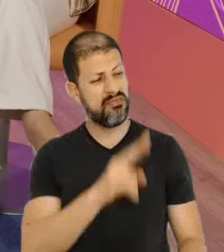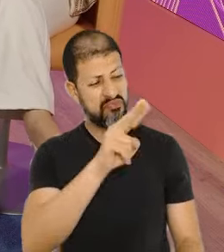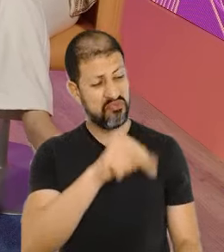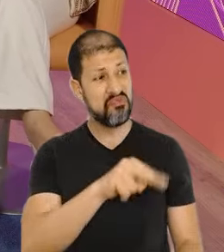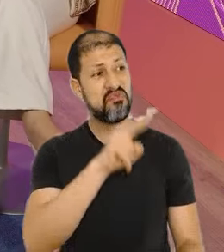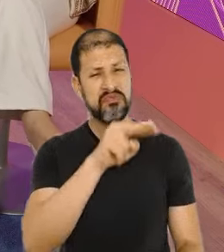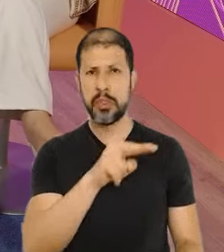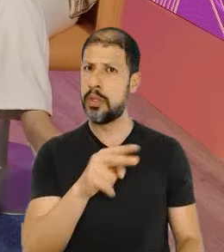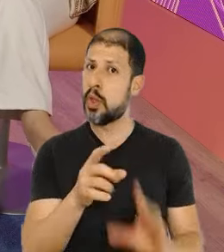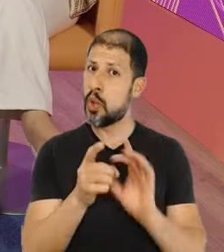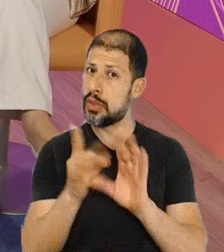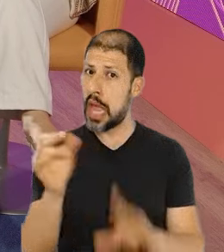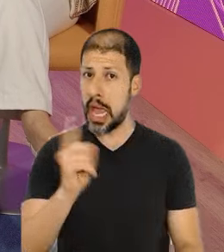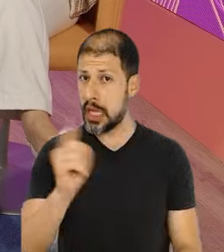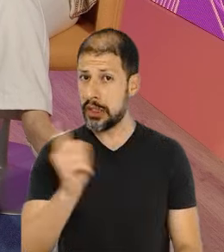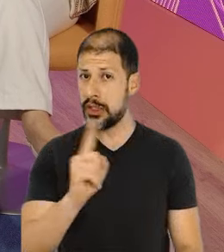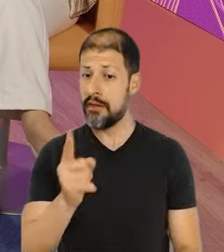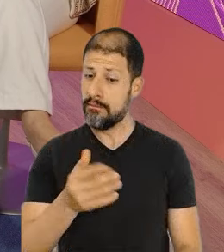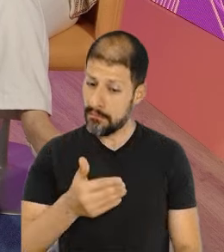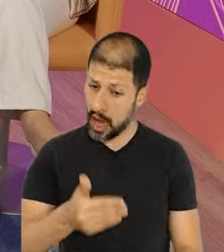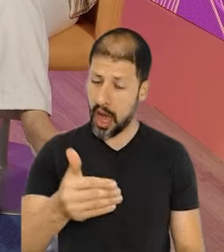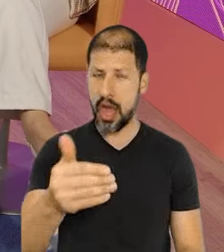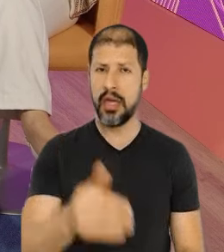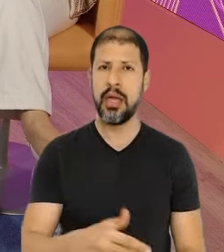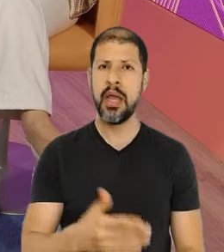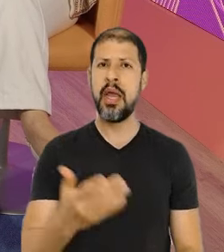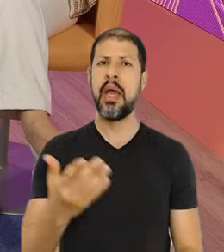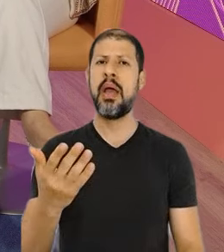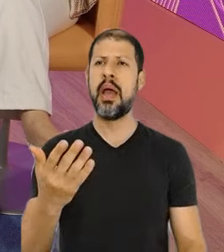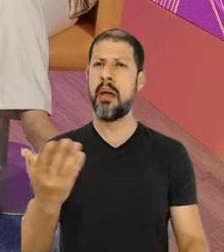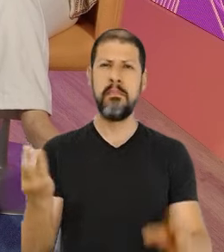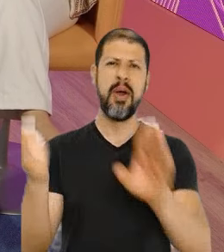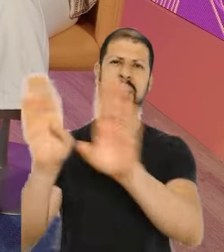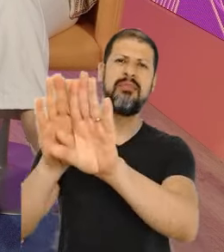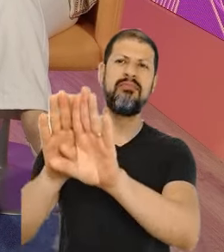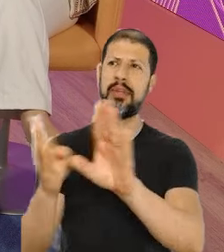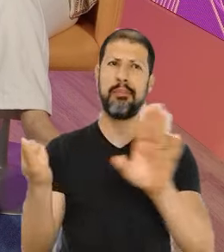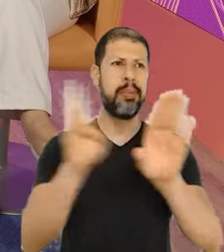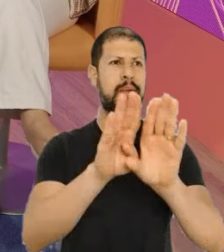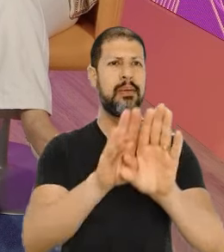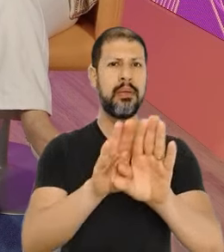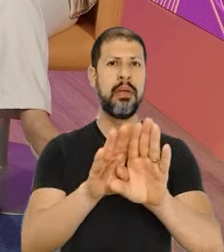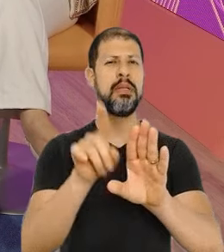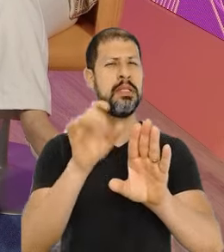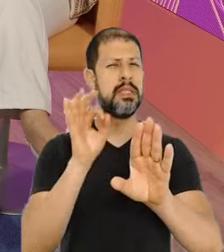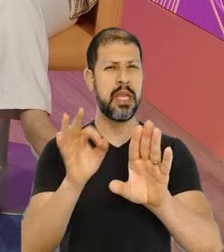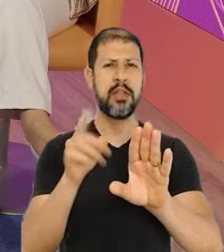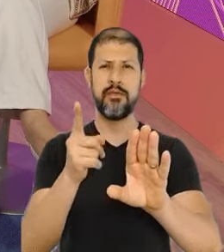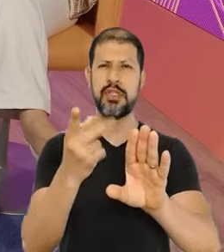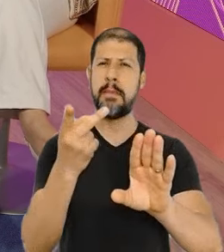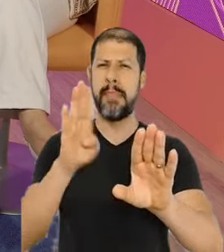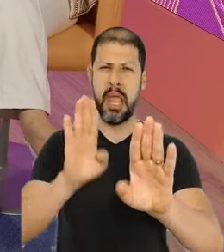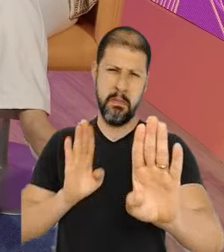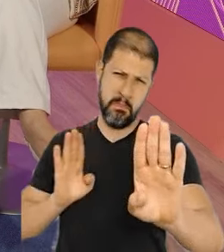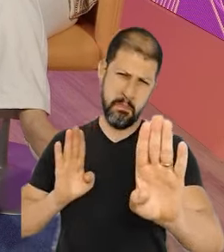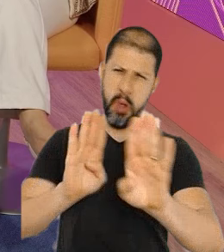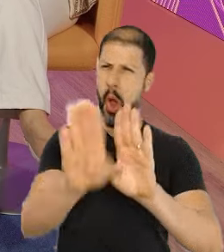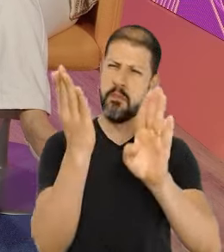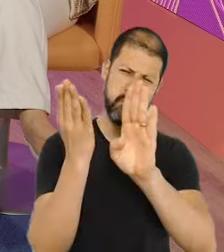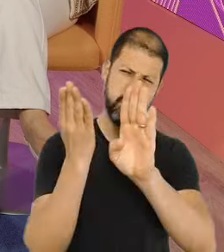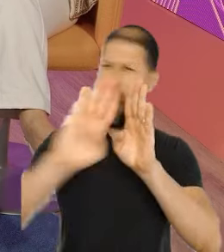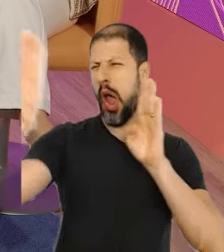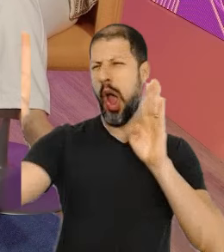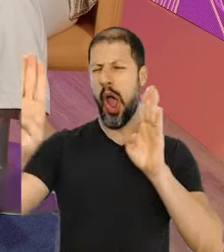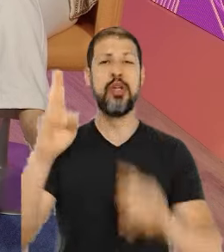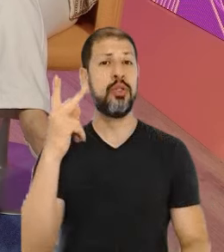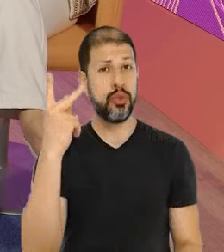deixe Vai em frente se as portas fecham para você pode ter certeza você pode ir lá e meter o pé na porta